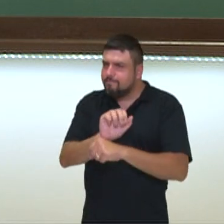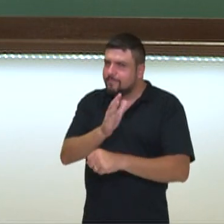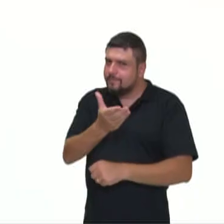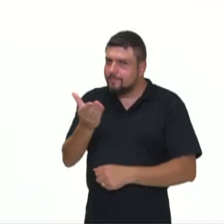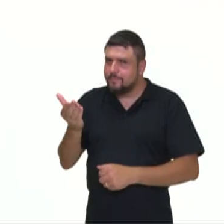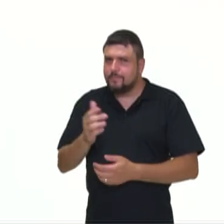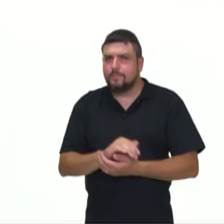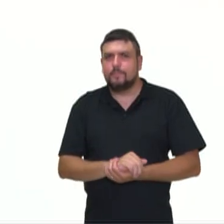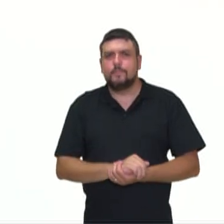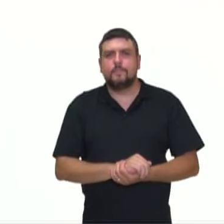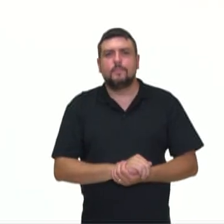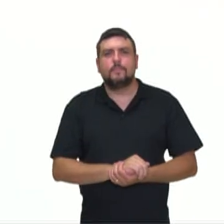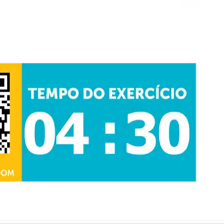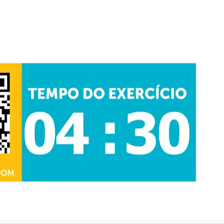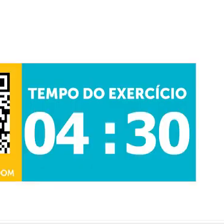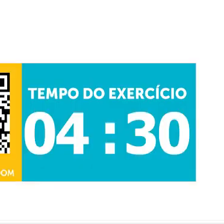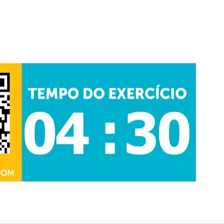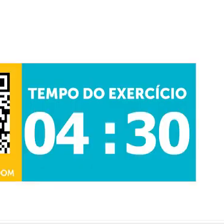aguardando.